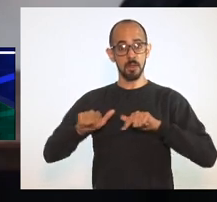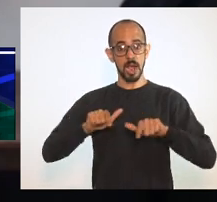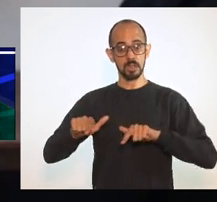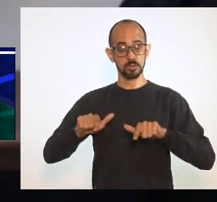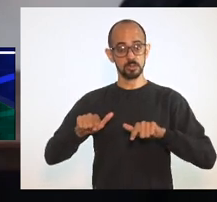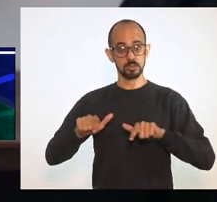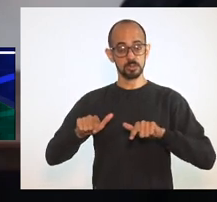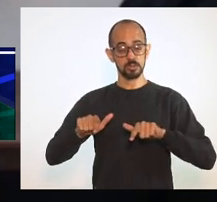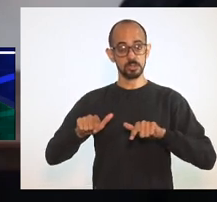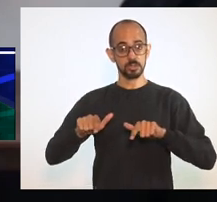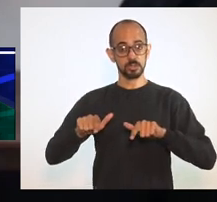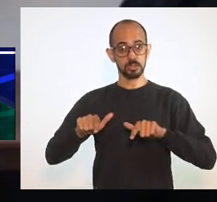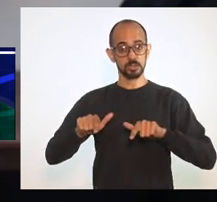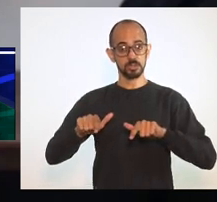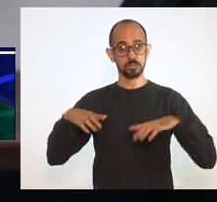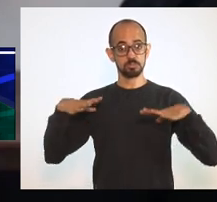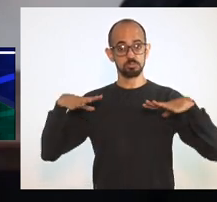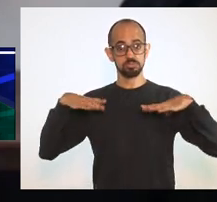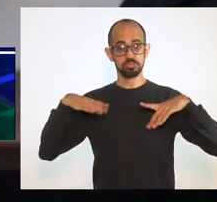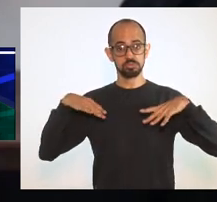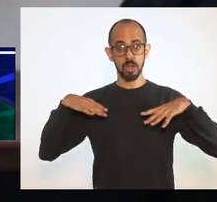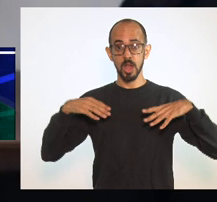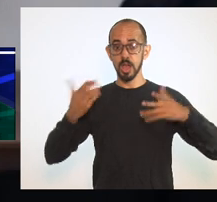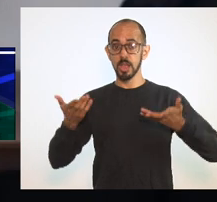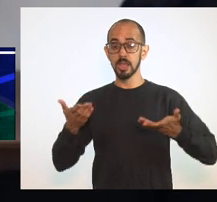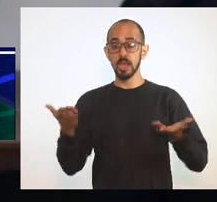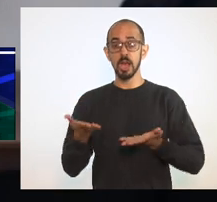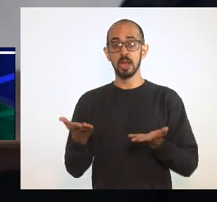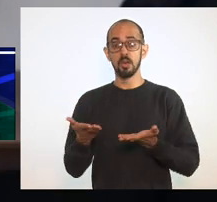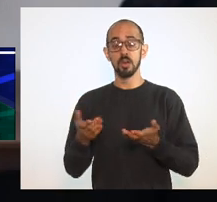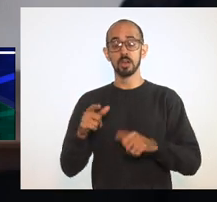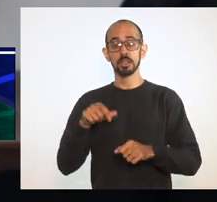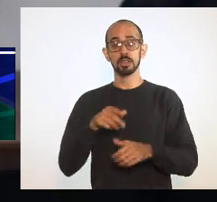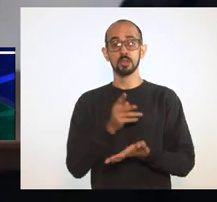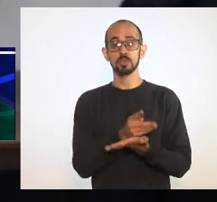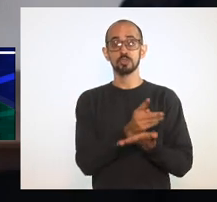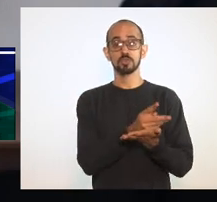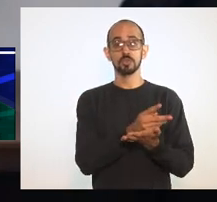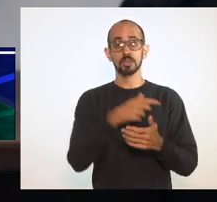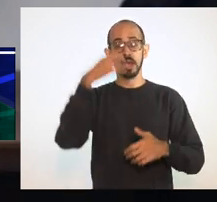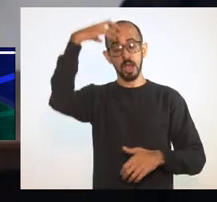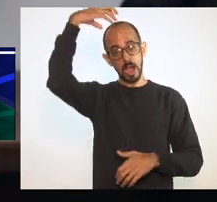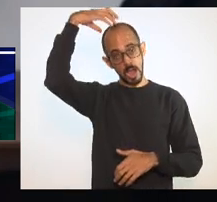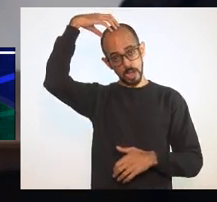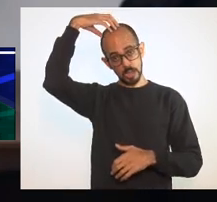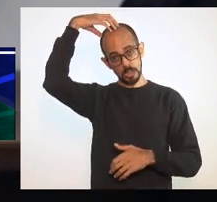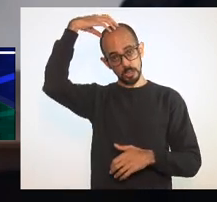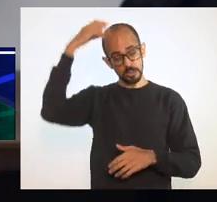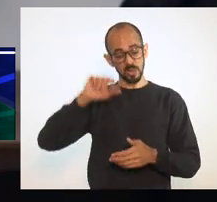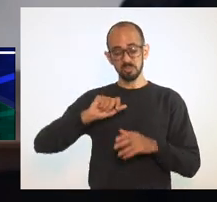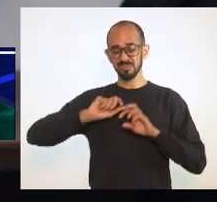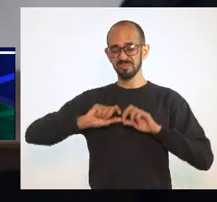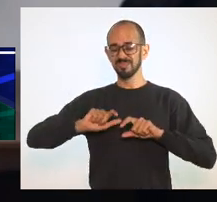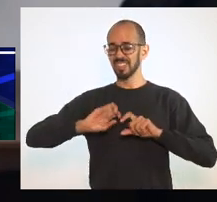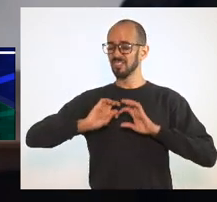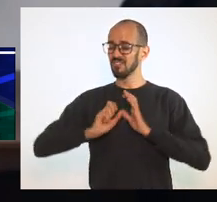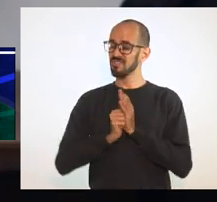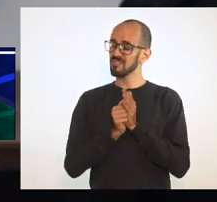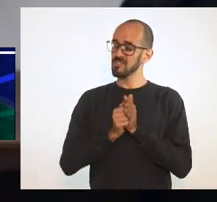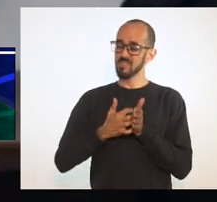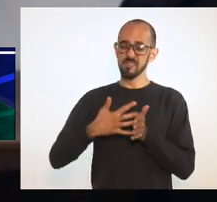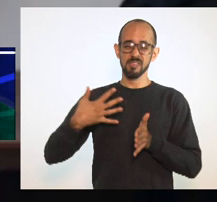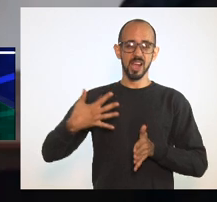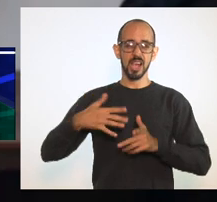Brás Fels, que fica em Angra dos Reis. Então, são tantos atos, tantas ações que